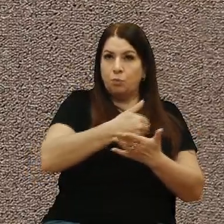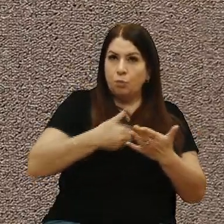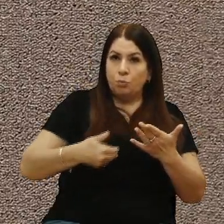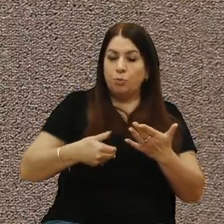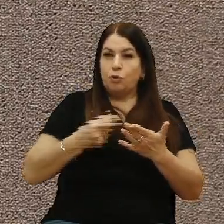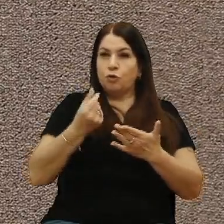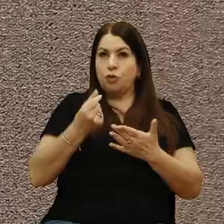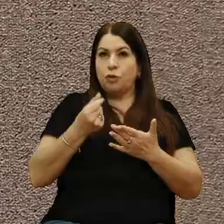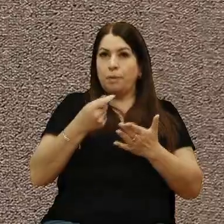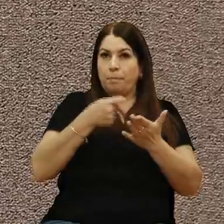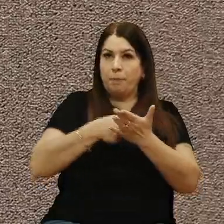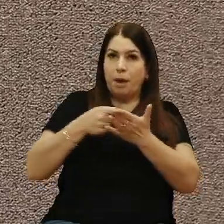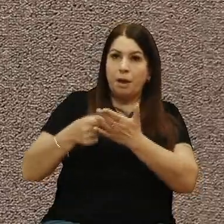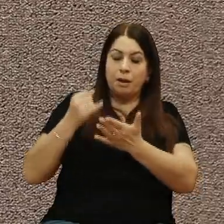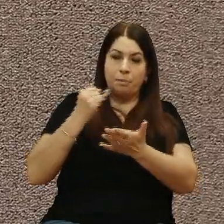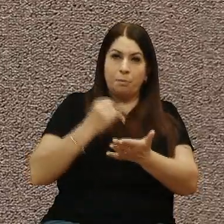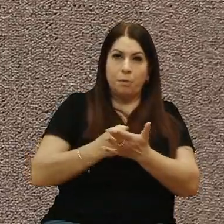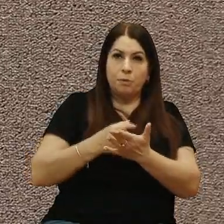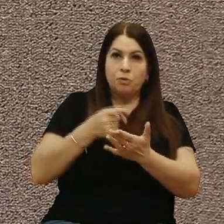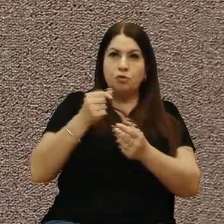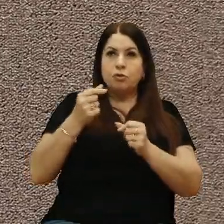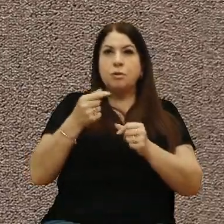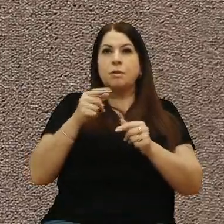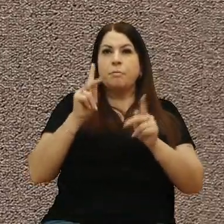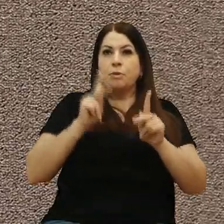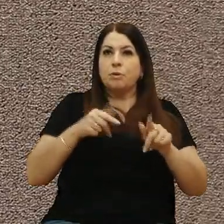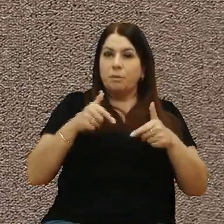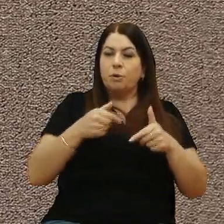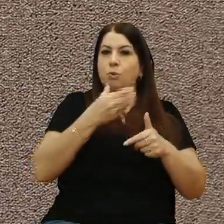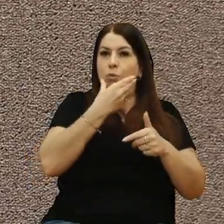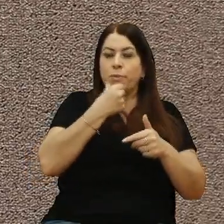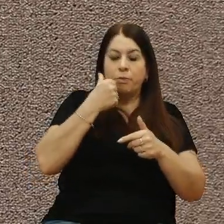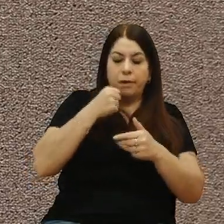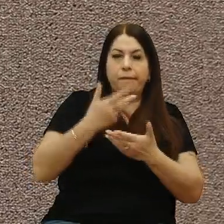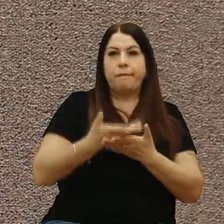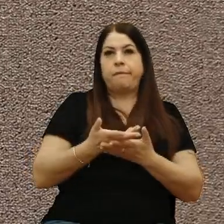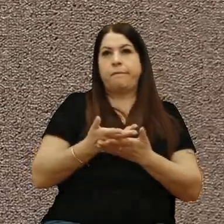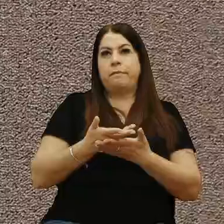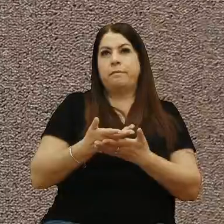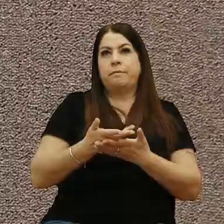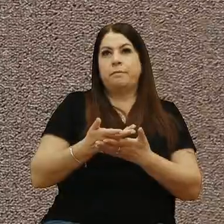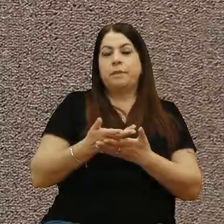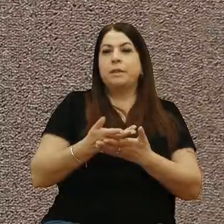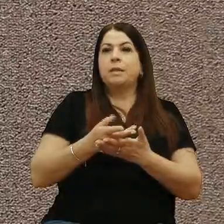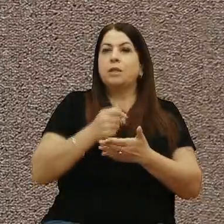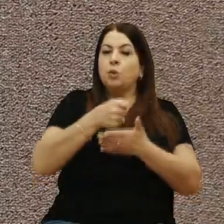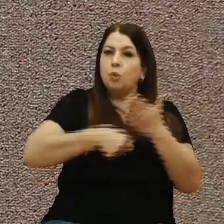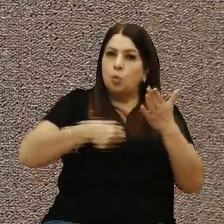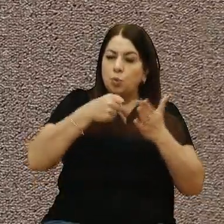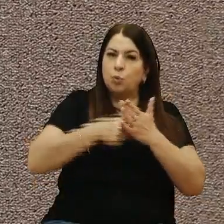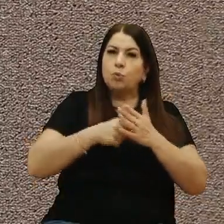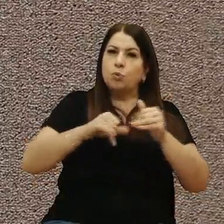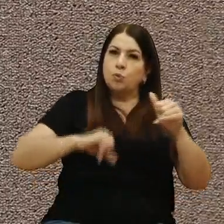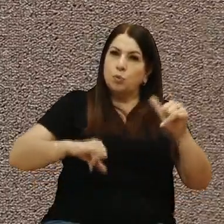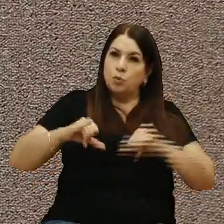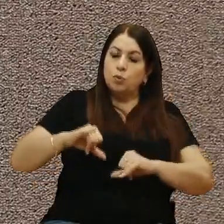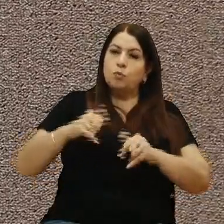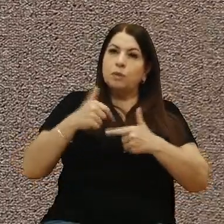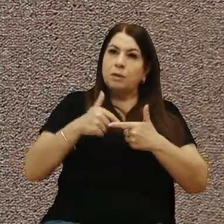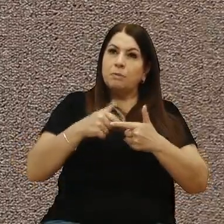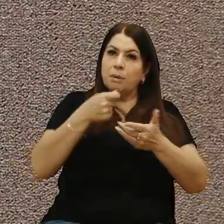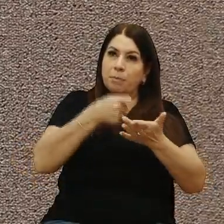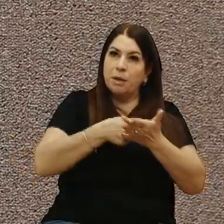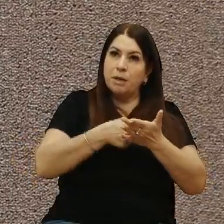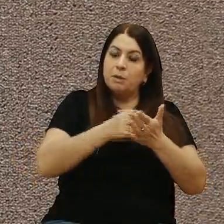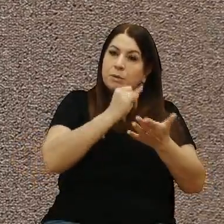dinheiro de pagador de imposto, dinheiro de trabalhadora, de trabalhador, né, que luta, que sofre, que trabalha para pagar